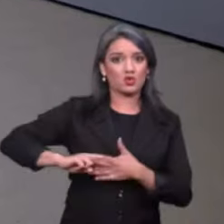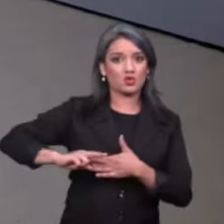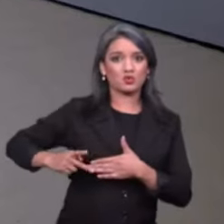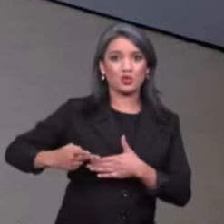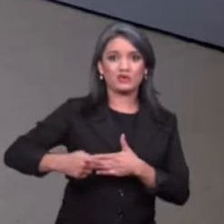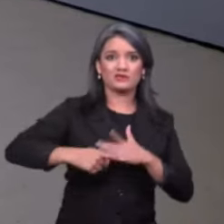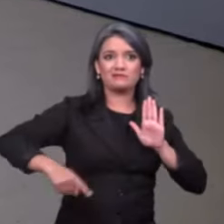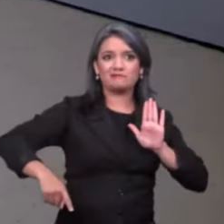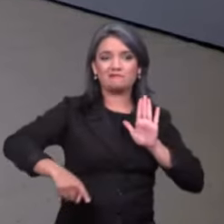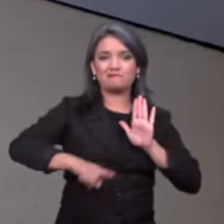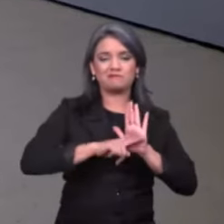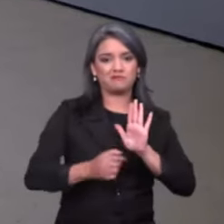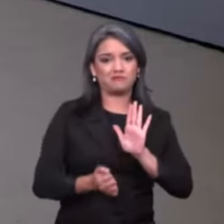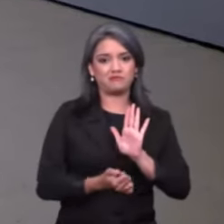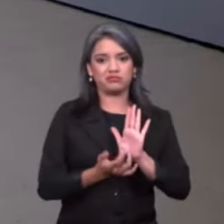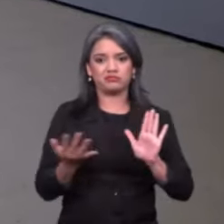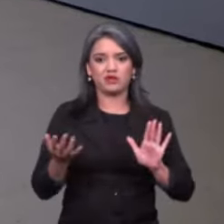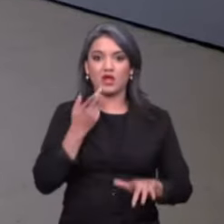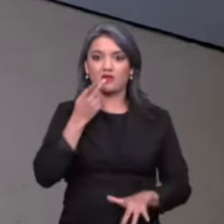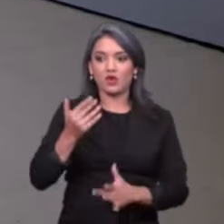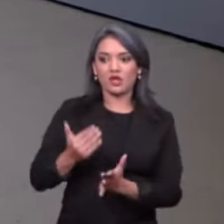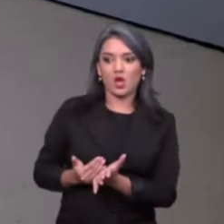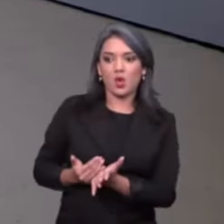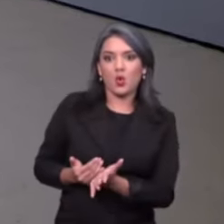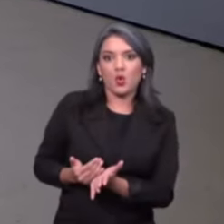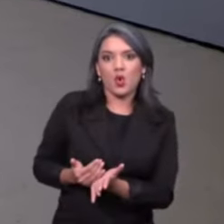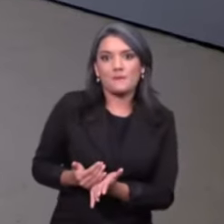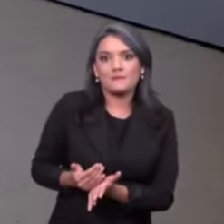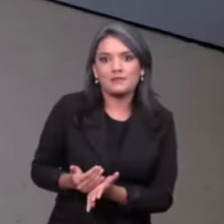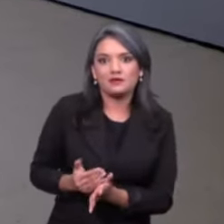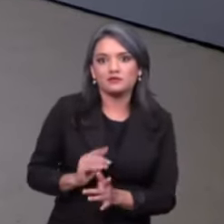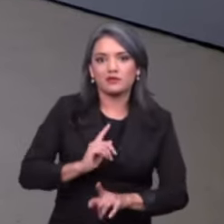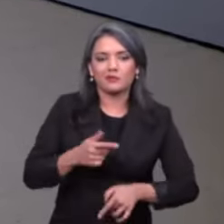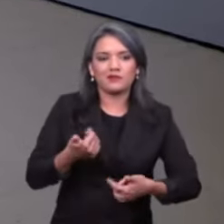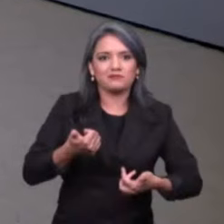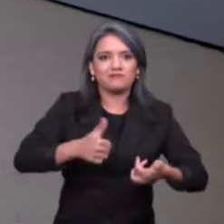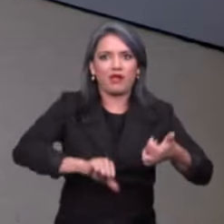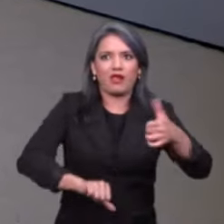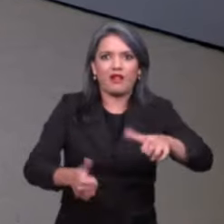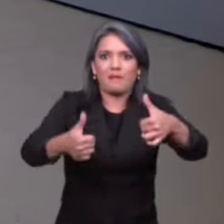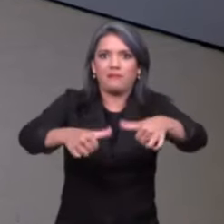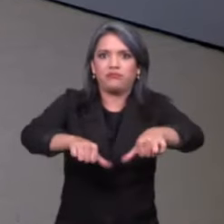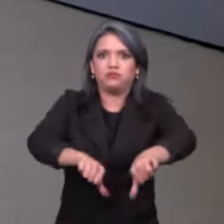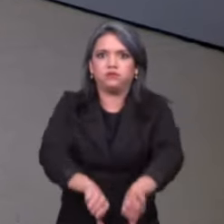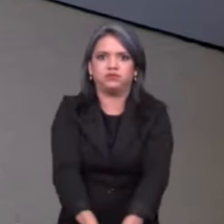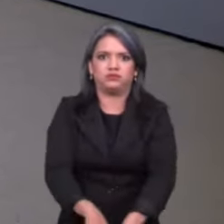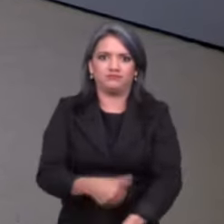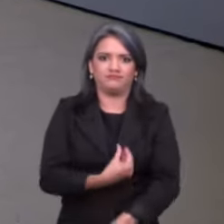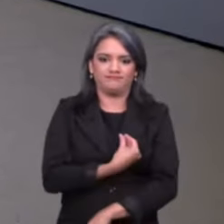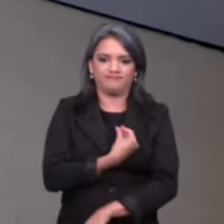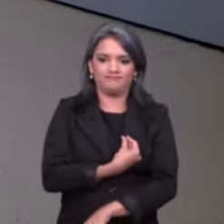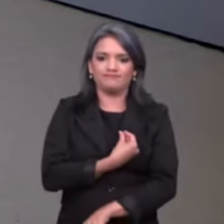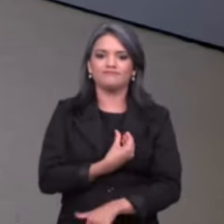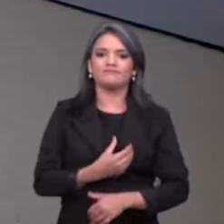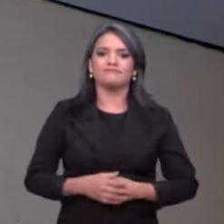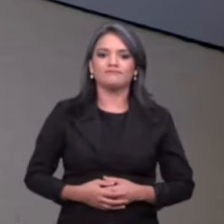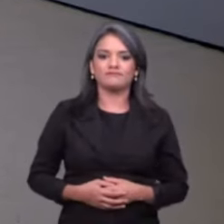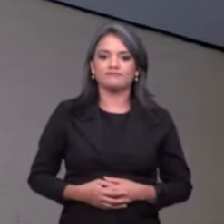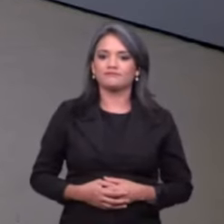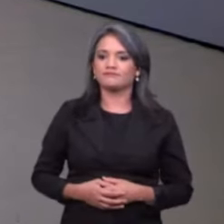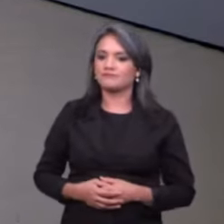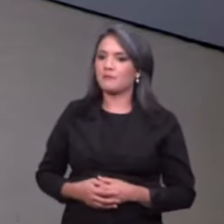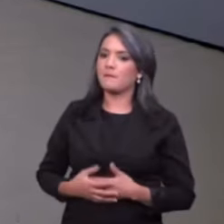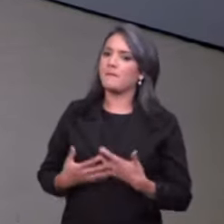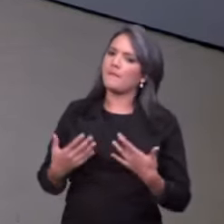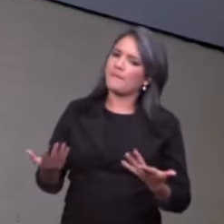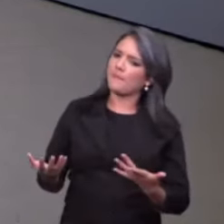chamou de primeiro passo para o precipício, nas palavras de André Mendonça. E aqui vale até a gente abordar